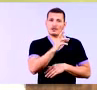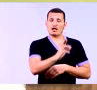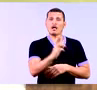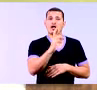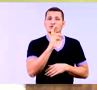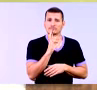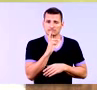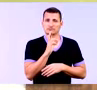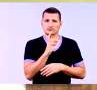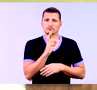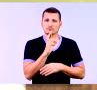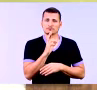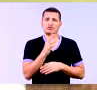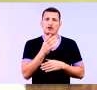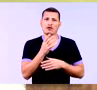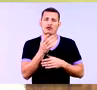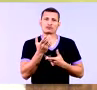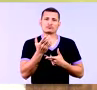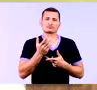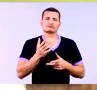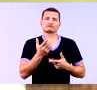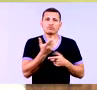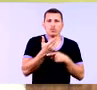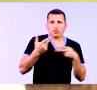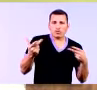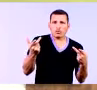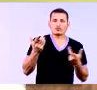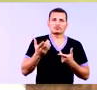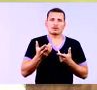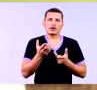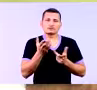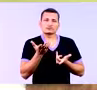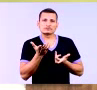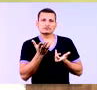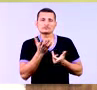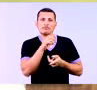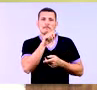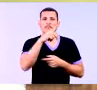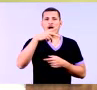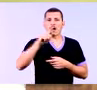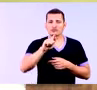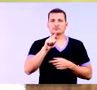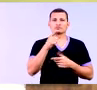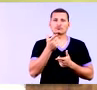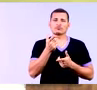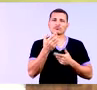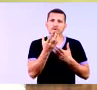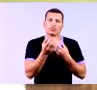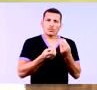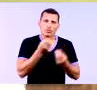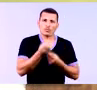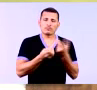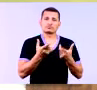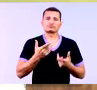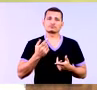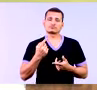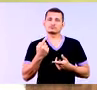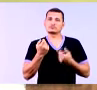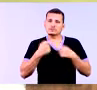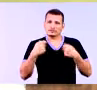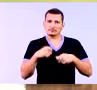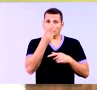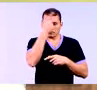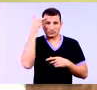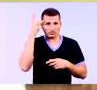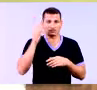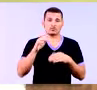responda às nossas ações, aos estímulos, né? Então a gente vai estimular a página a trabalhar de acordo com a nossa necessidade. Então